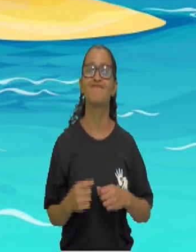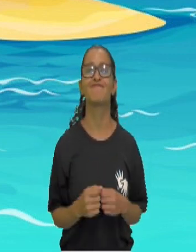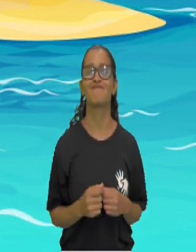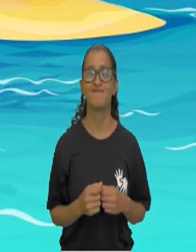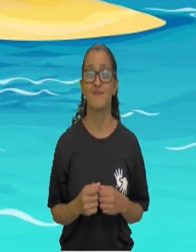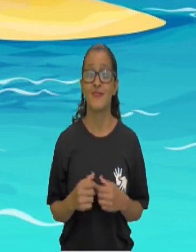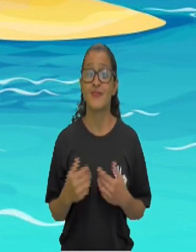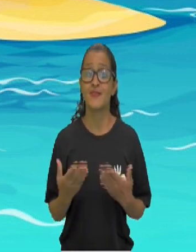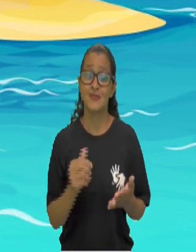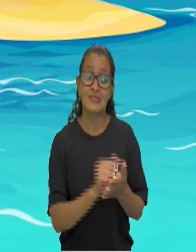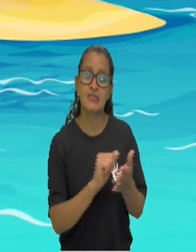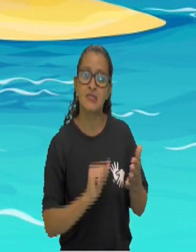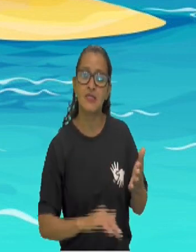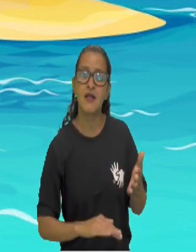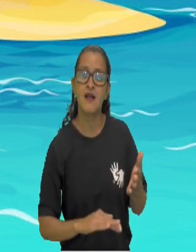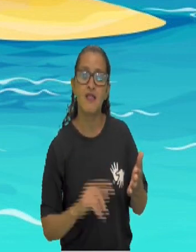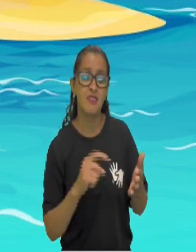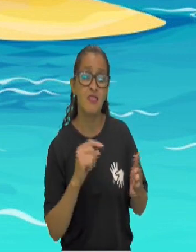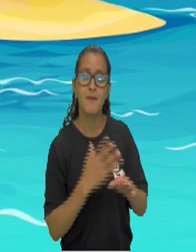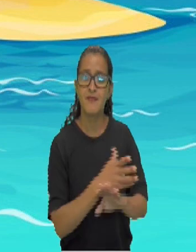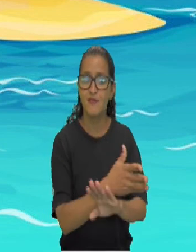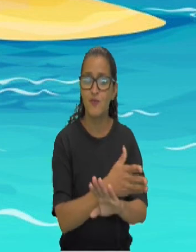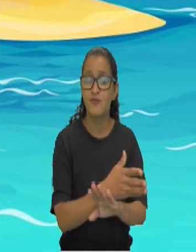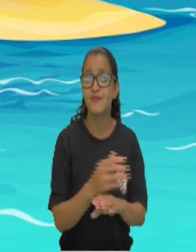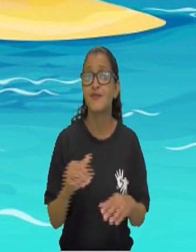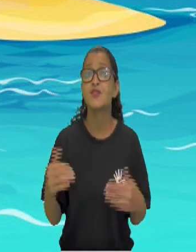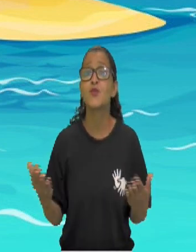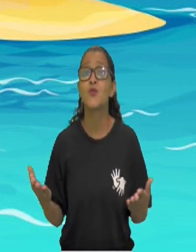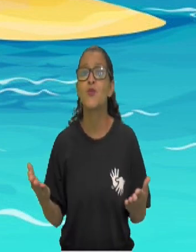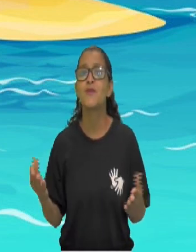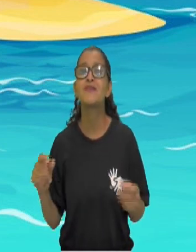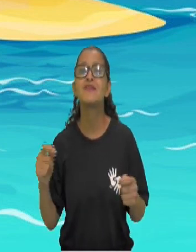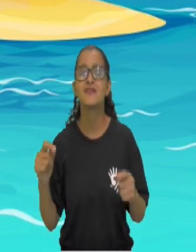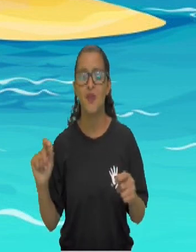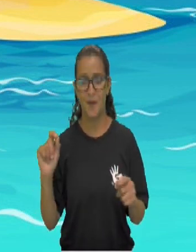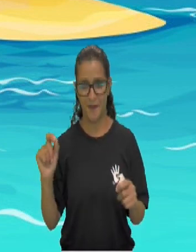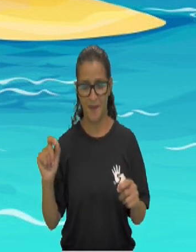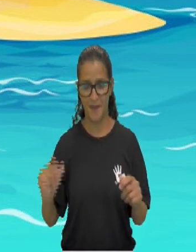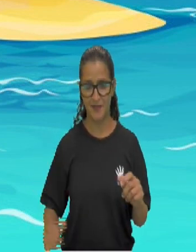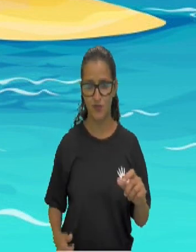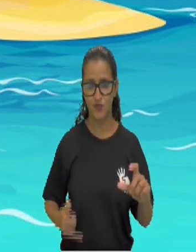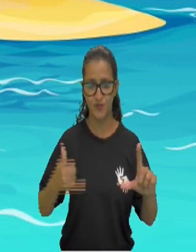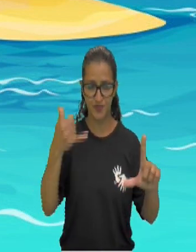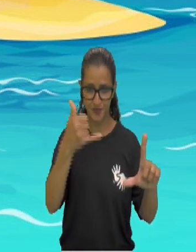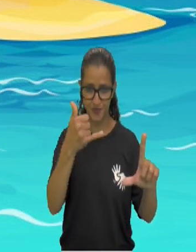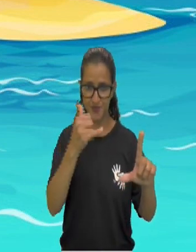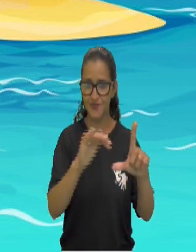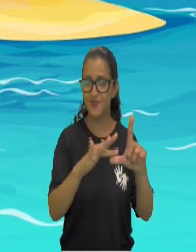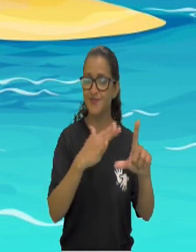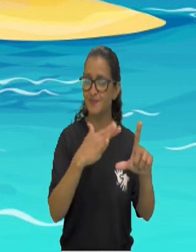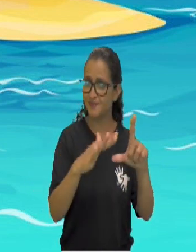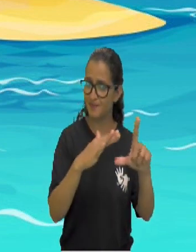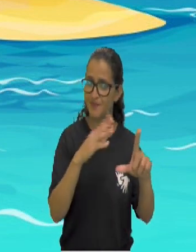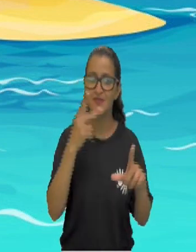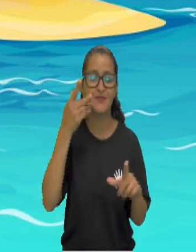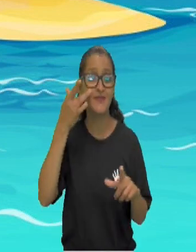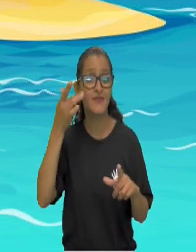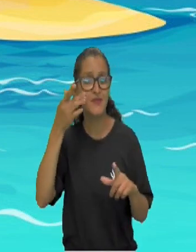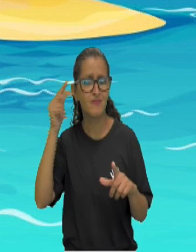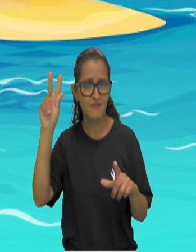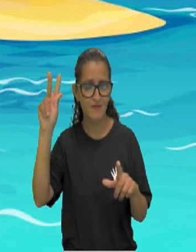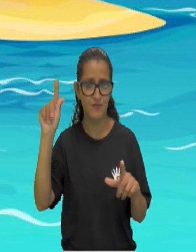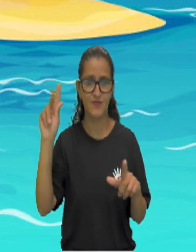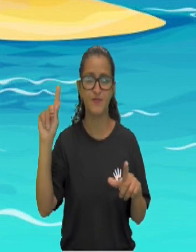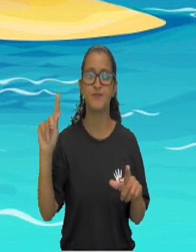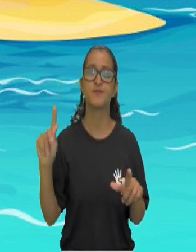nossas atividades na plataforma, é só apontar a câmera do seu celular para a imagem que aparece no canto da sua tela. Se inscreva no